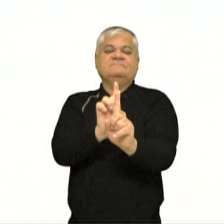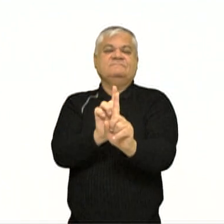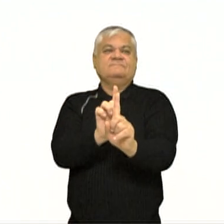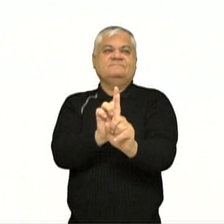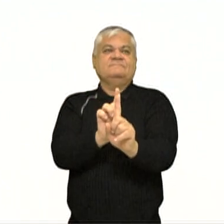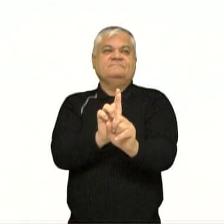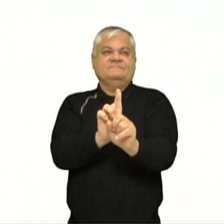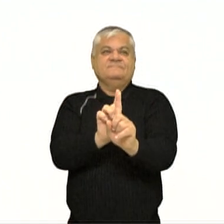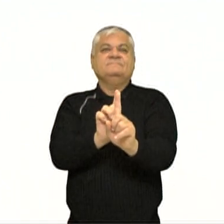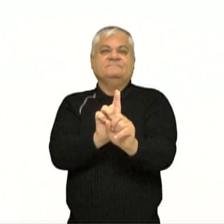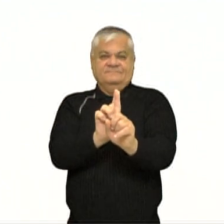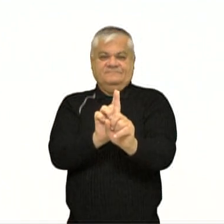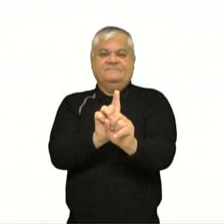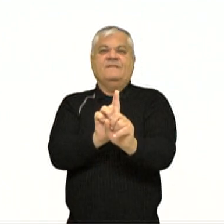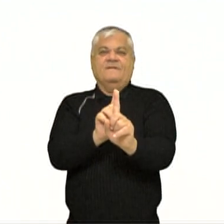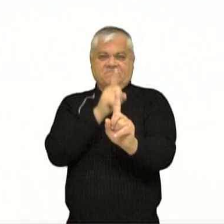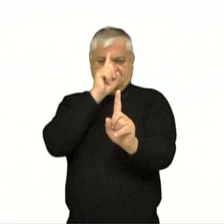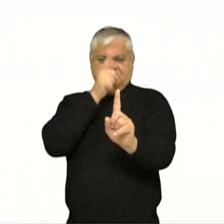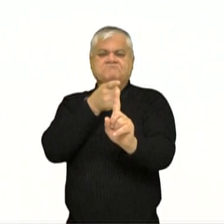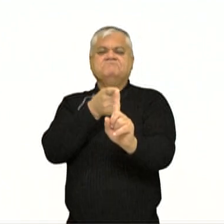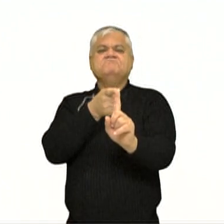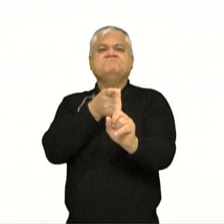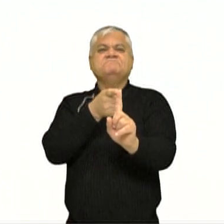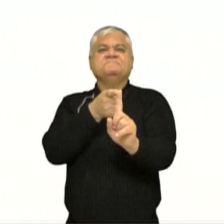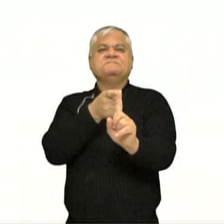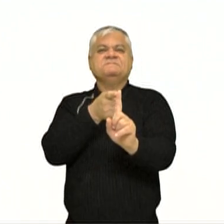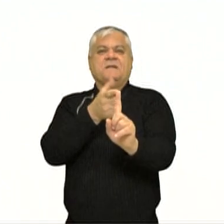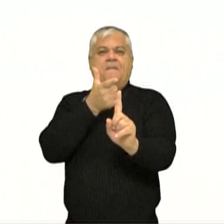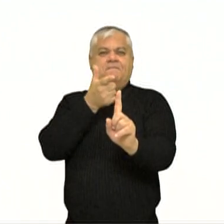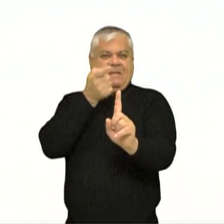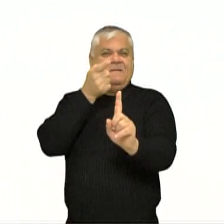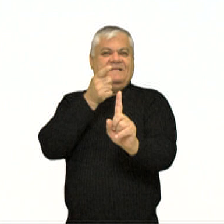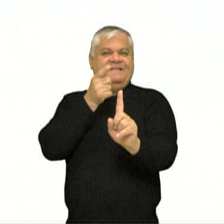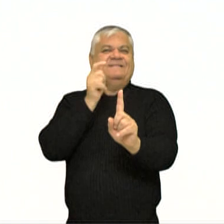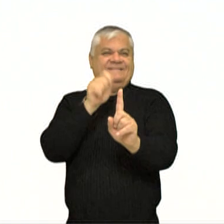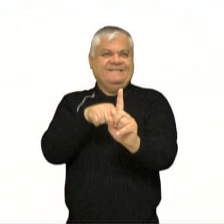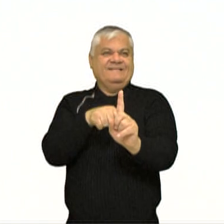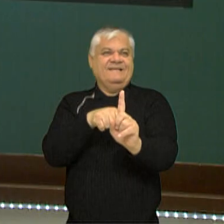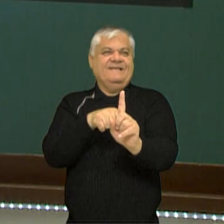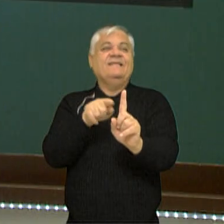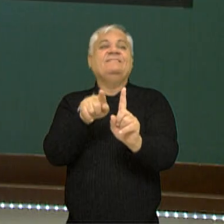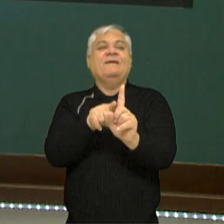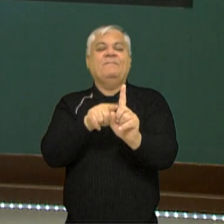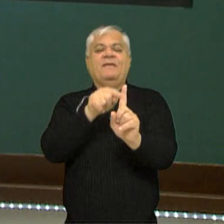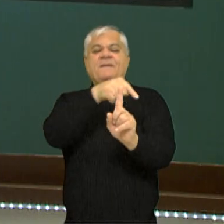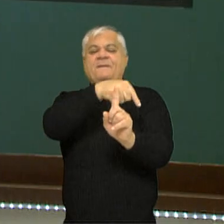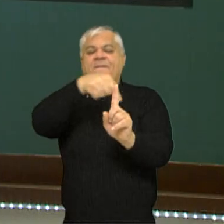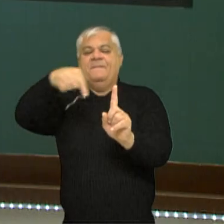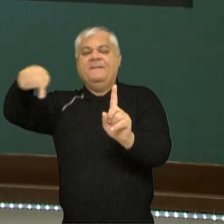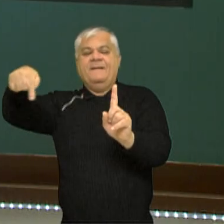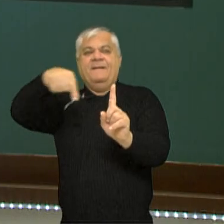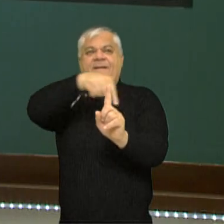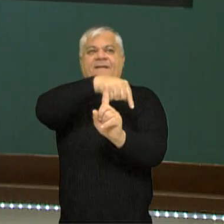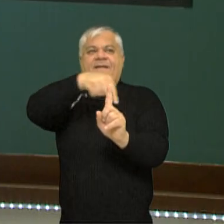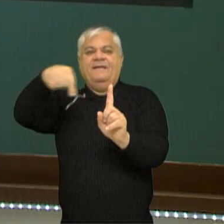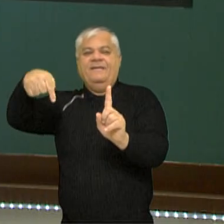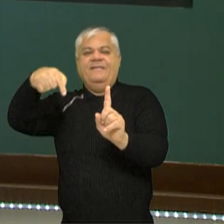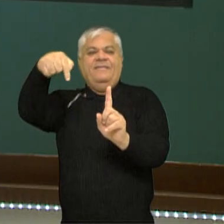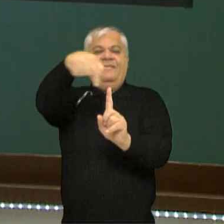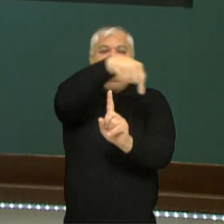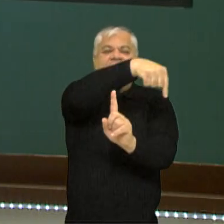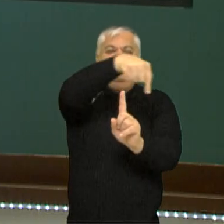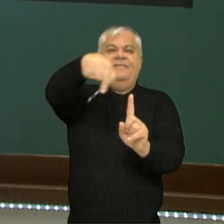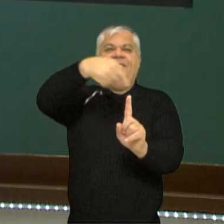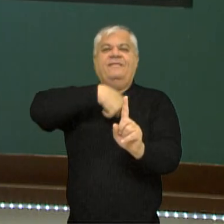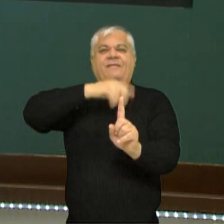eu domino a casa onde o rei está, ataco a casa onde o rei está e domino todas as casas para onde ele pode